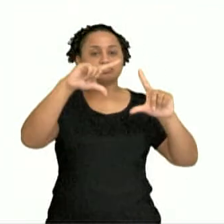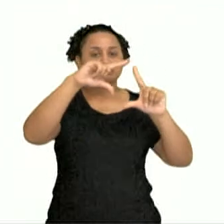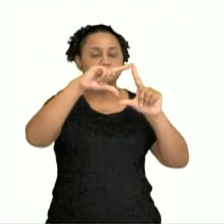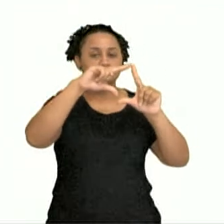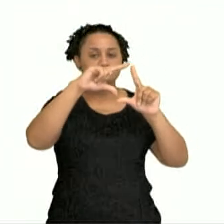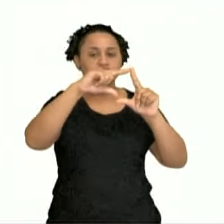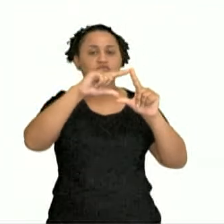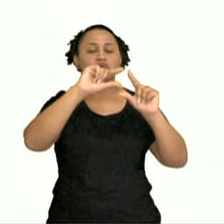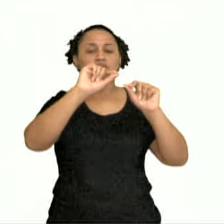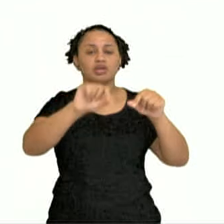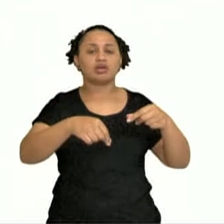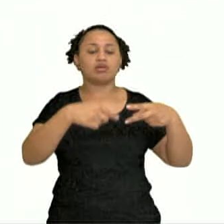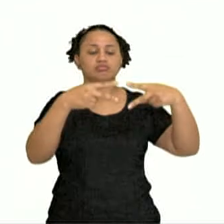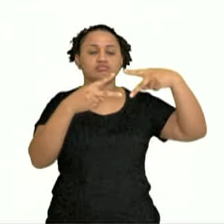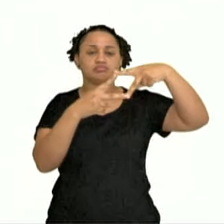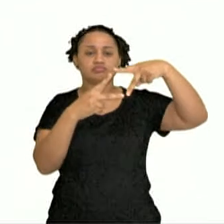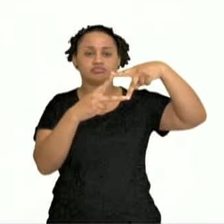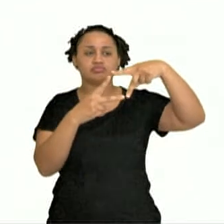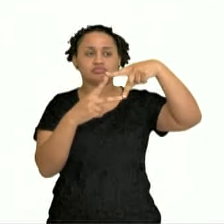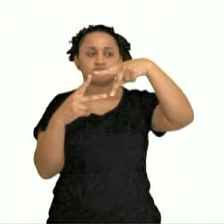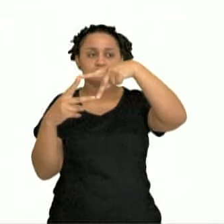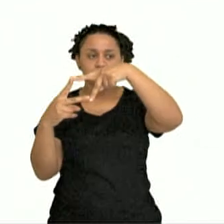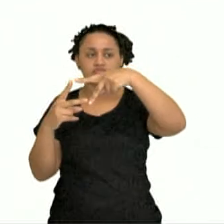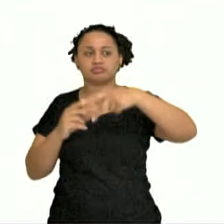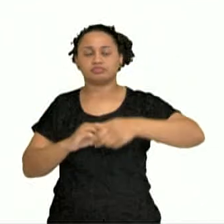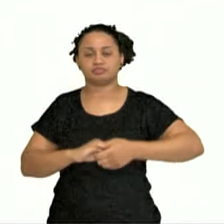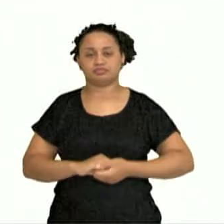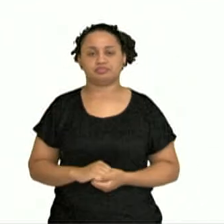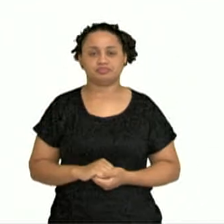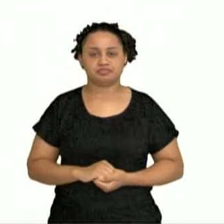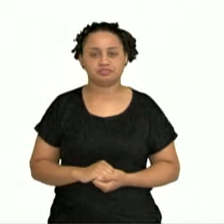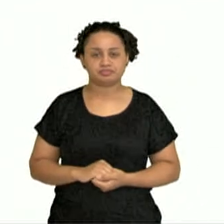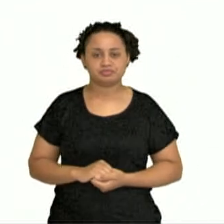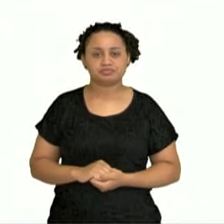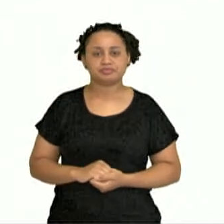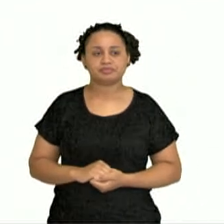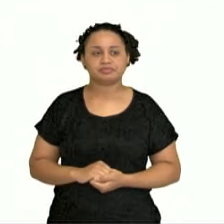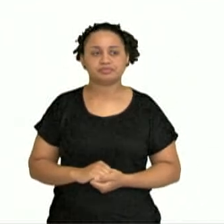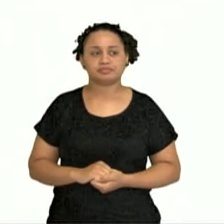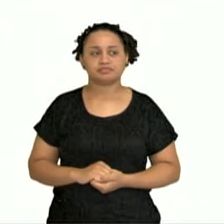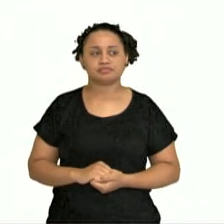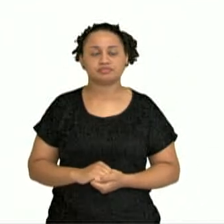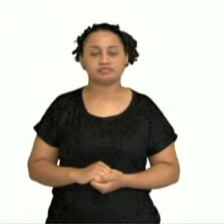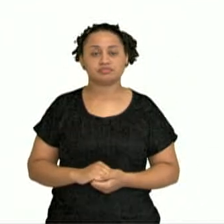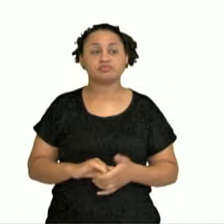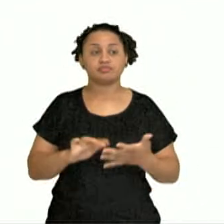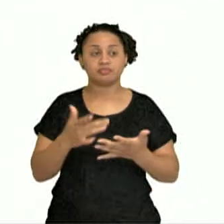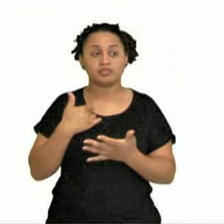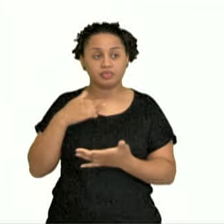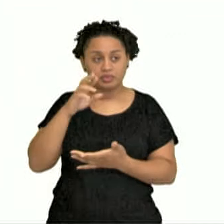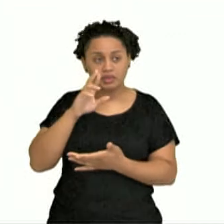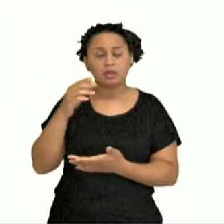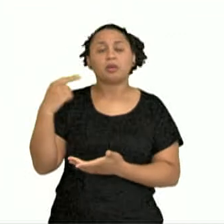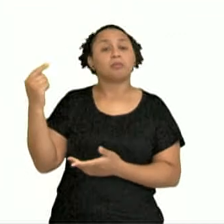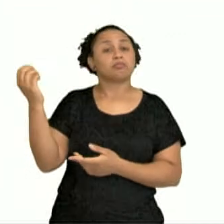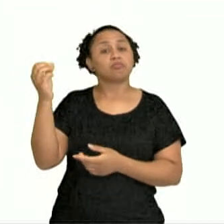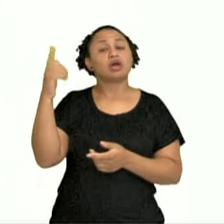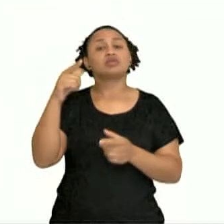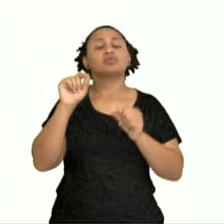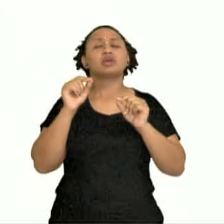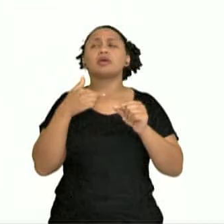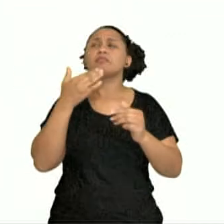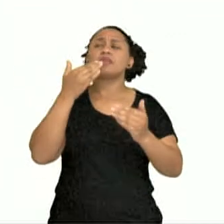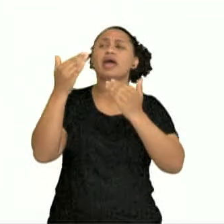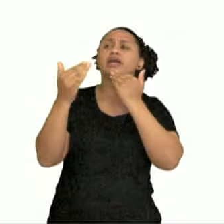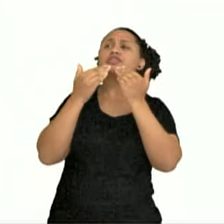Por favor, senhor, dá-me uma señal. Dá-me uma señal. Então, o senhor manda sinais para o Gaturro, porque ele está